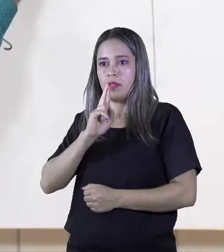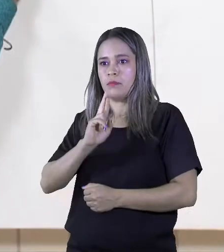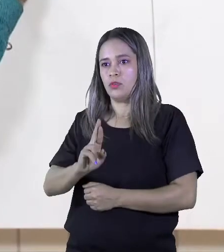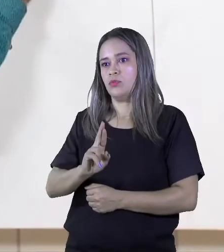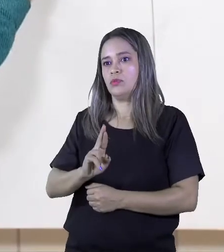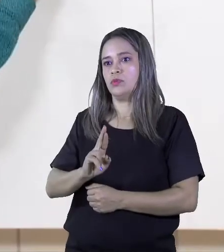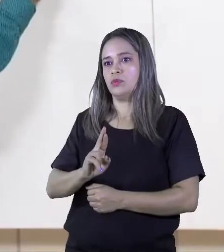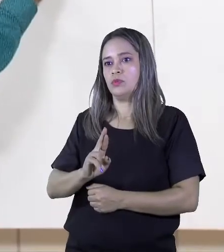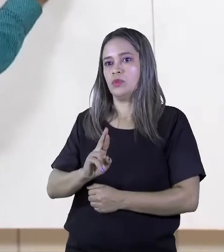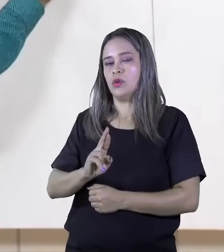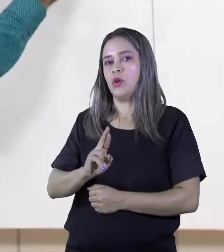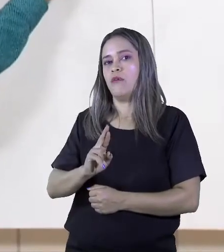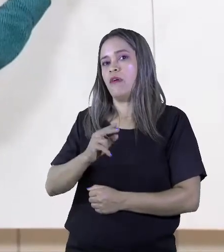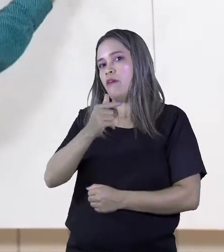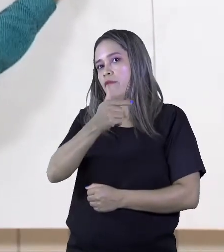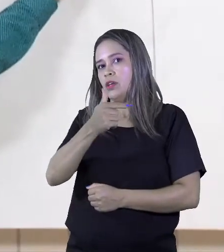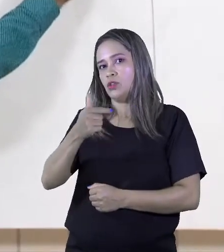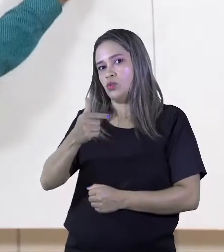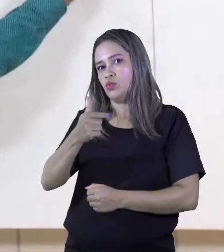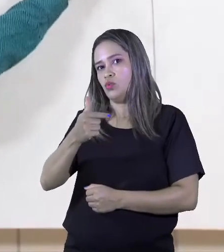foi